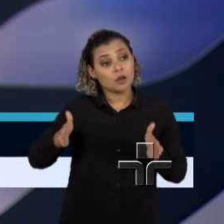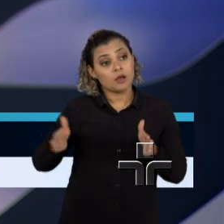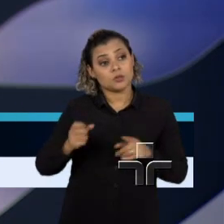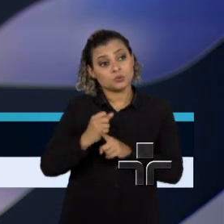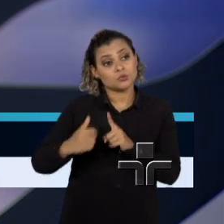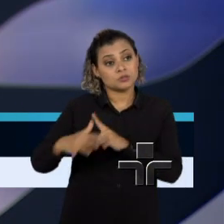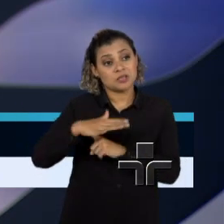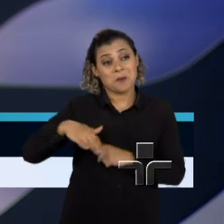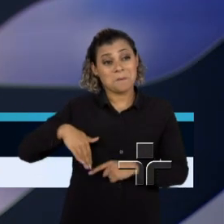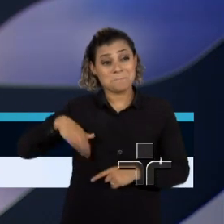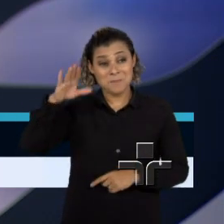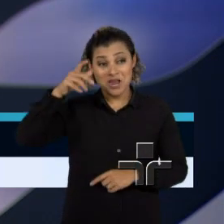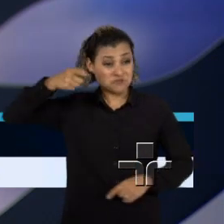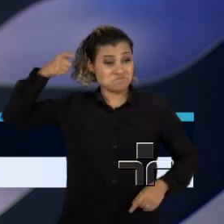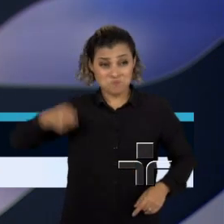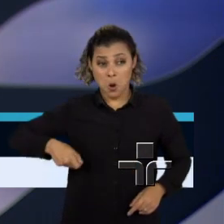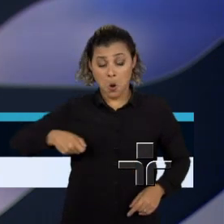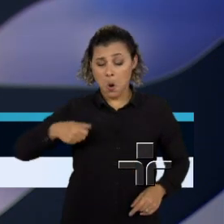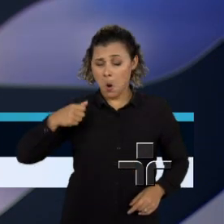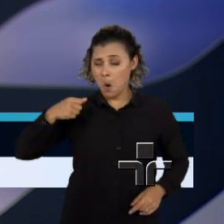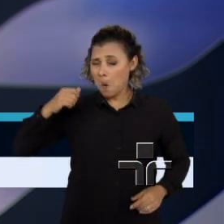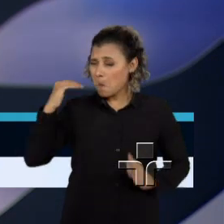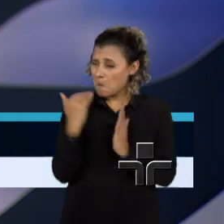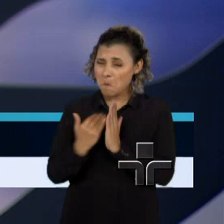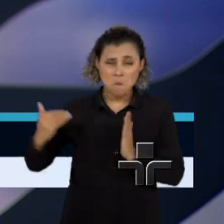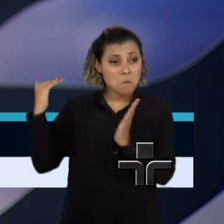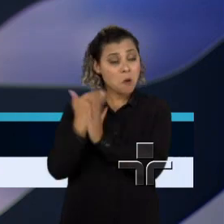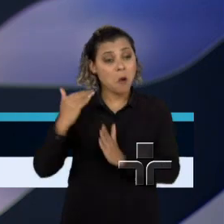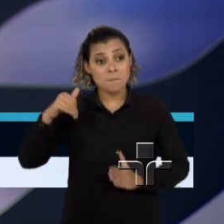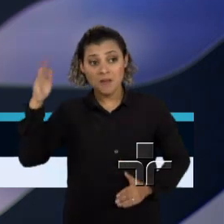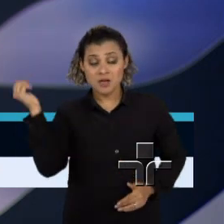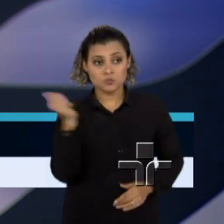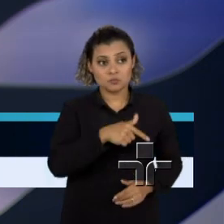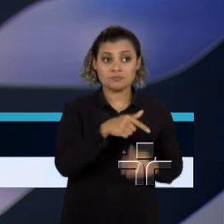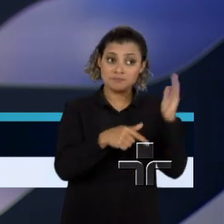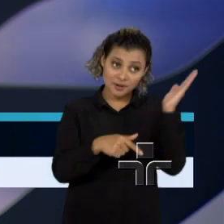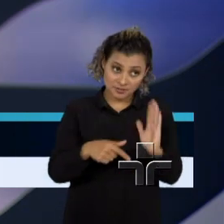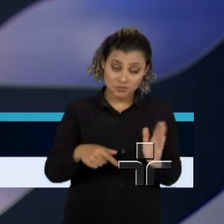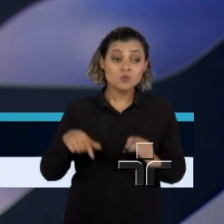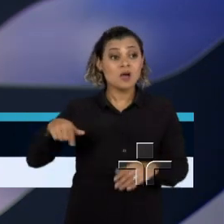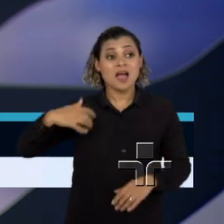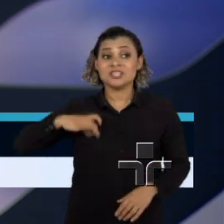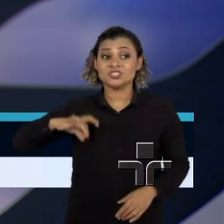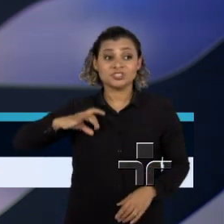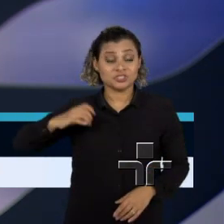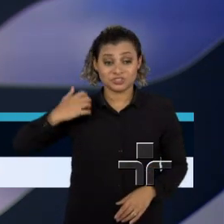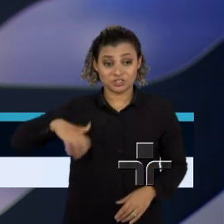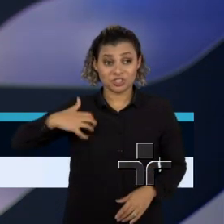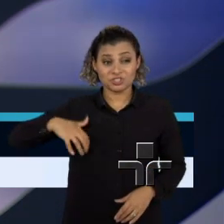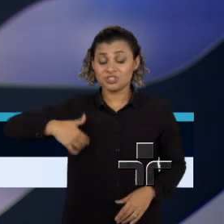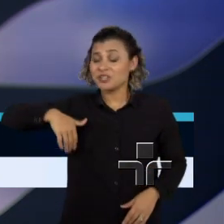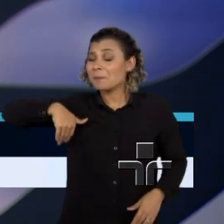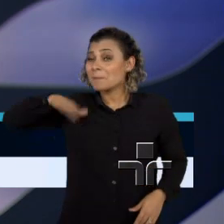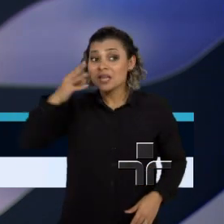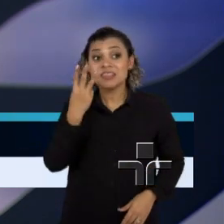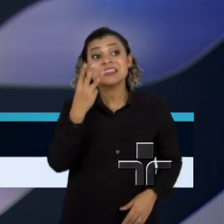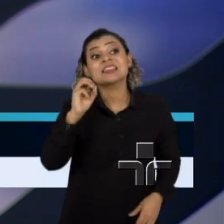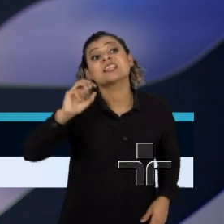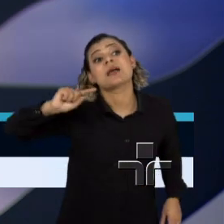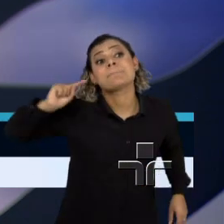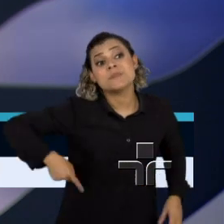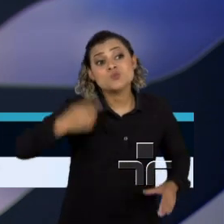social, muito mais brutal, né? Quer dizer, a ditadura argentina foi absolutamente brutal. Cerca de 30 mil desaparecidos na